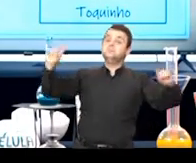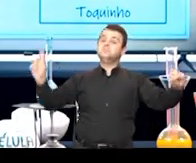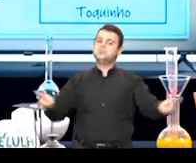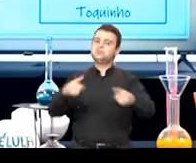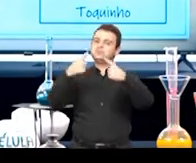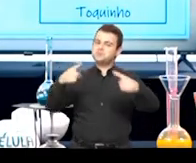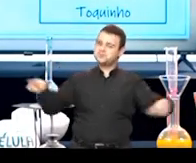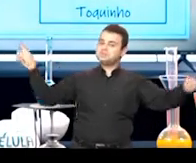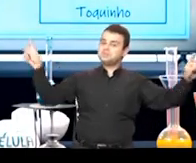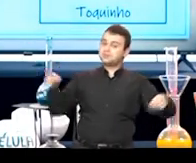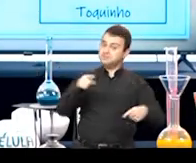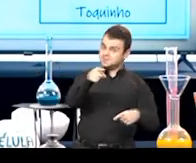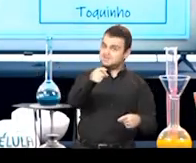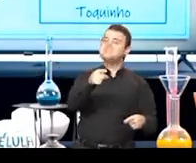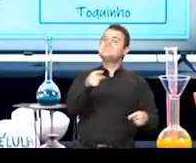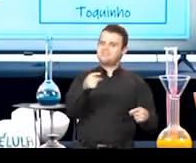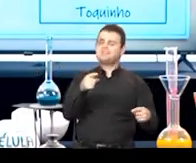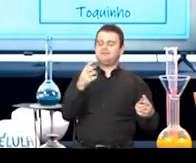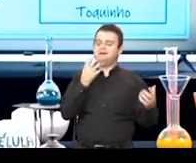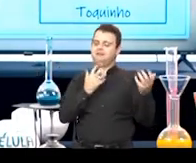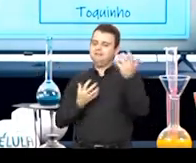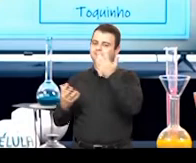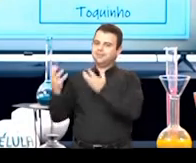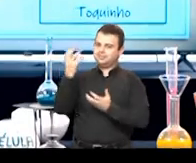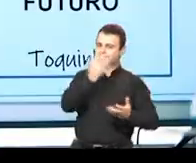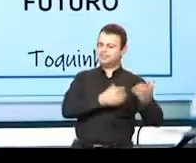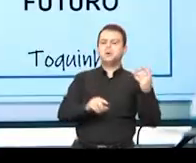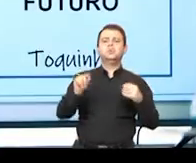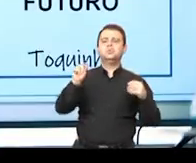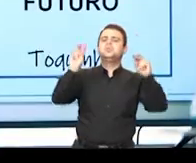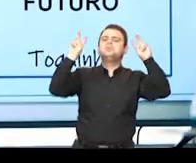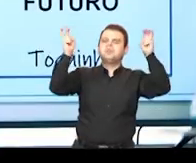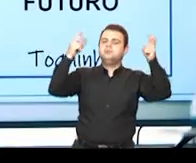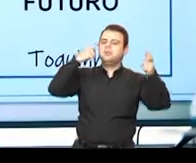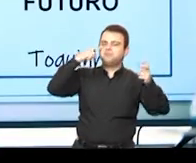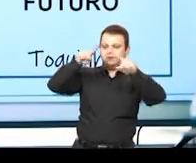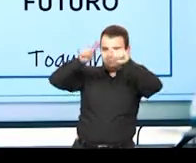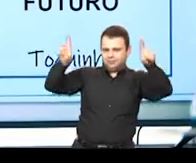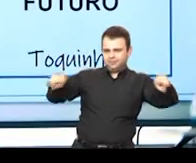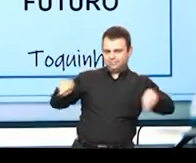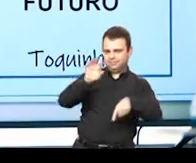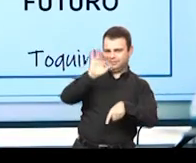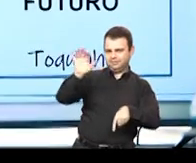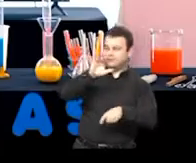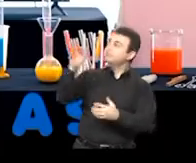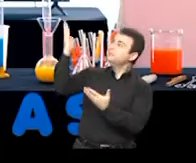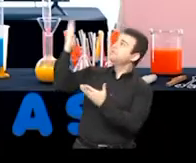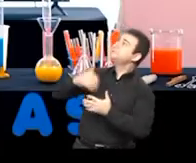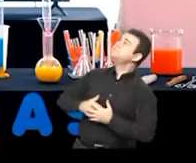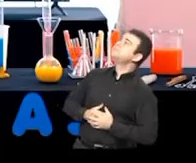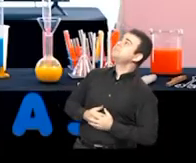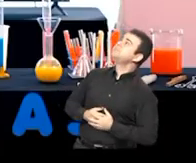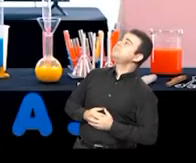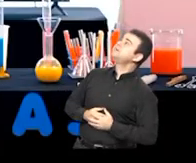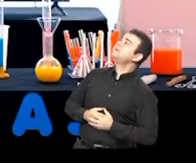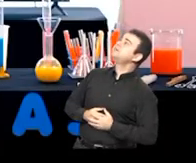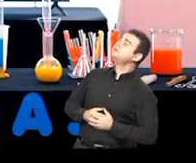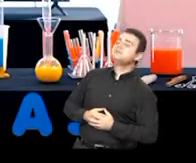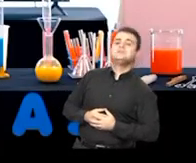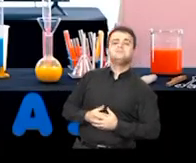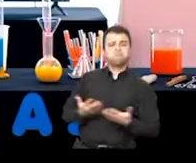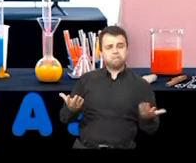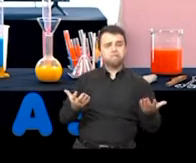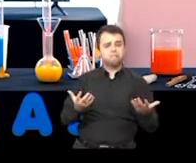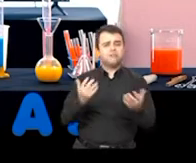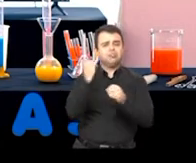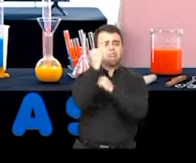agora eu convido vocês para cantarem. É uma música chamada Herdeiros do Futuro, de Toquinho. E eu falo para vocês